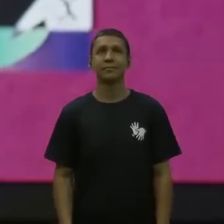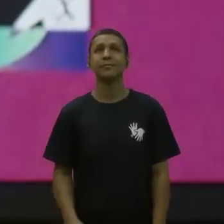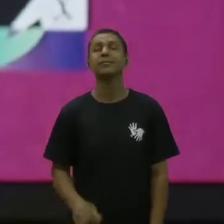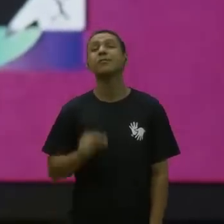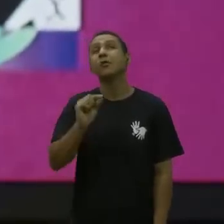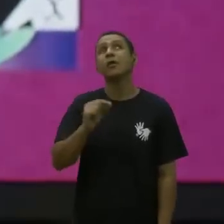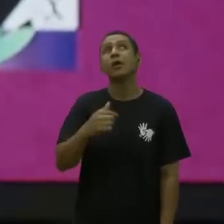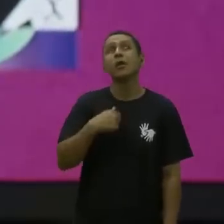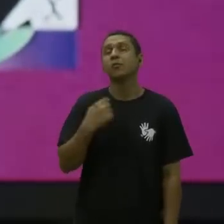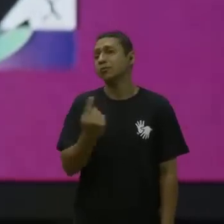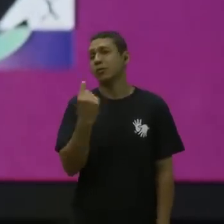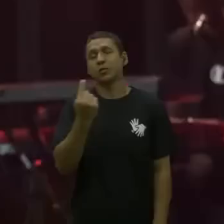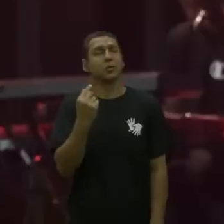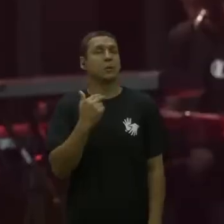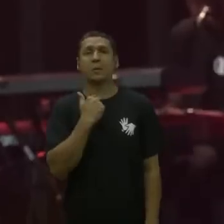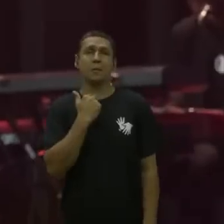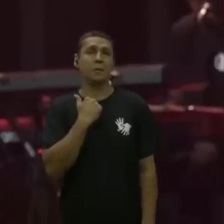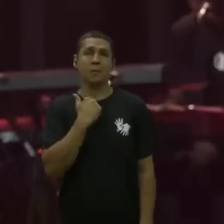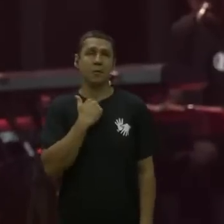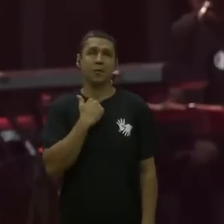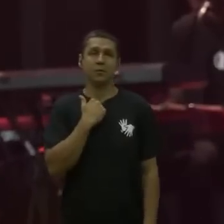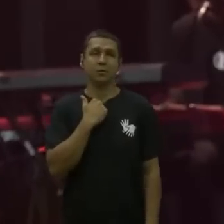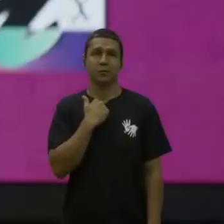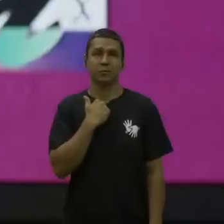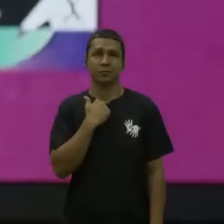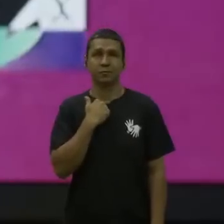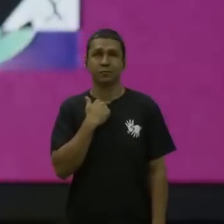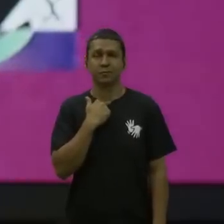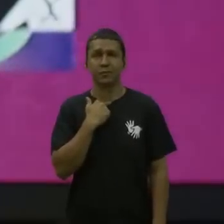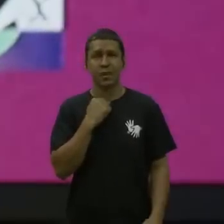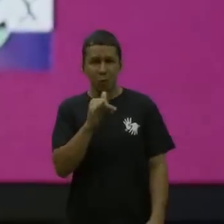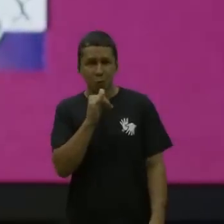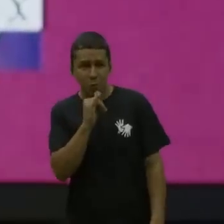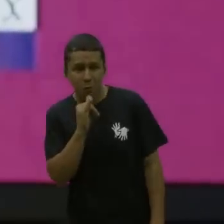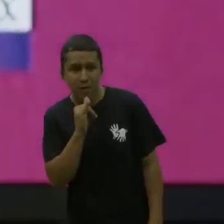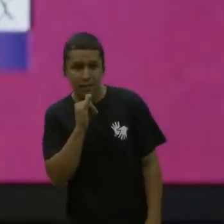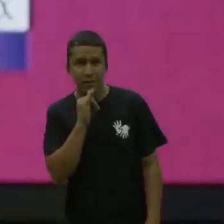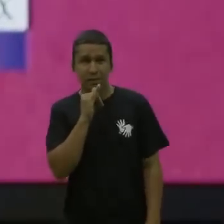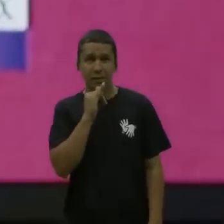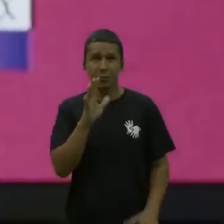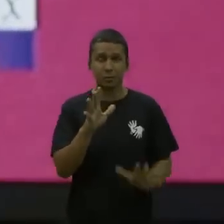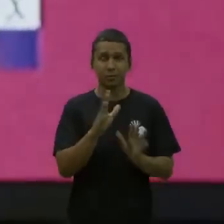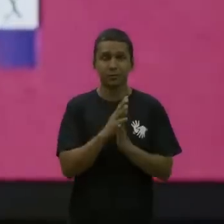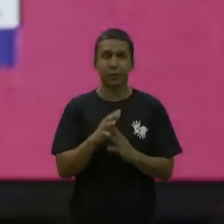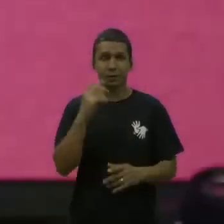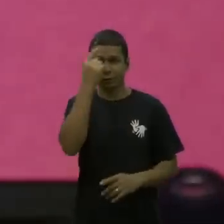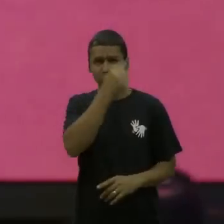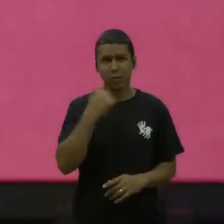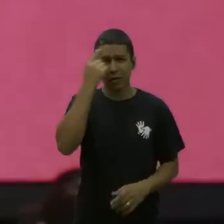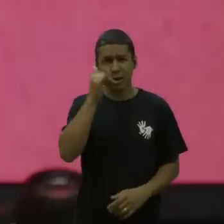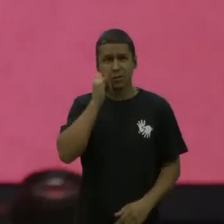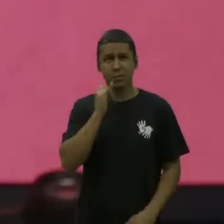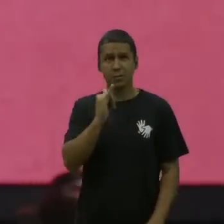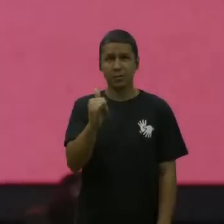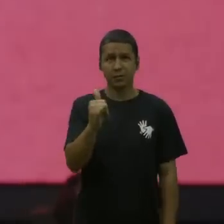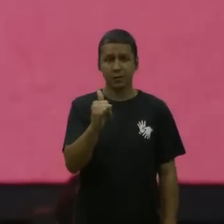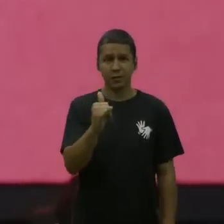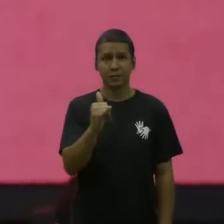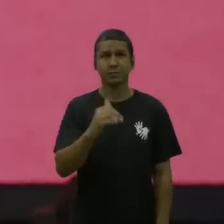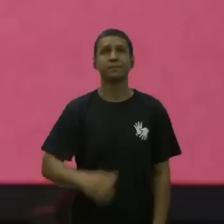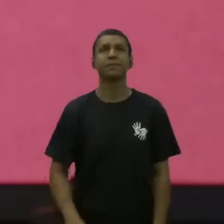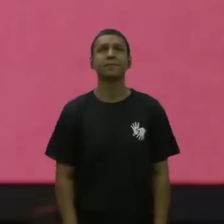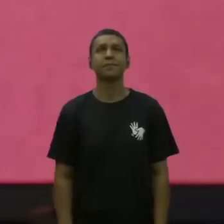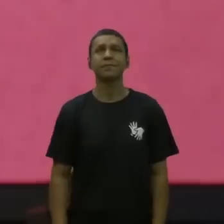o que eu sozinha não poderia fazer. Pega na mão desse crente que está do teu lado, faz uma cara de profeta. Eu sei que não existe isso, mas é para dar emoção,